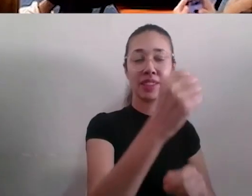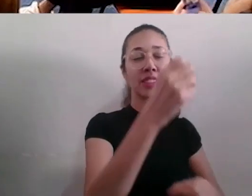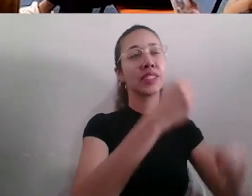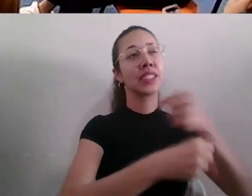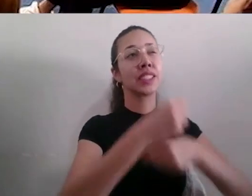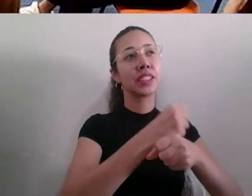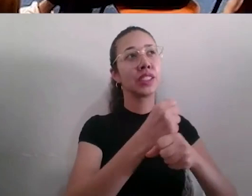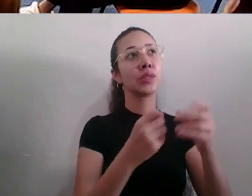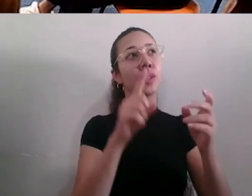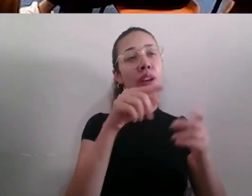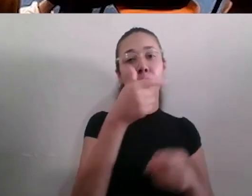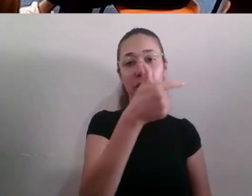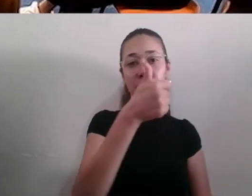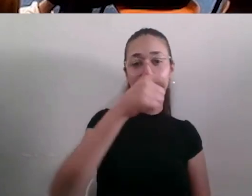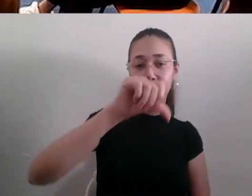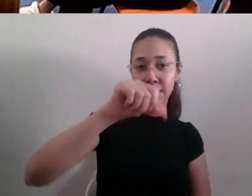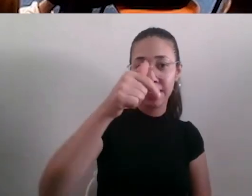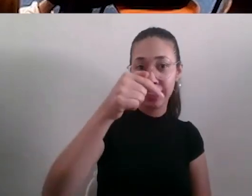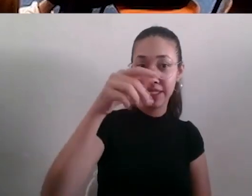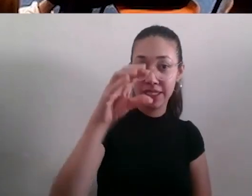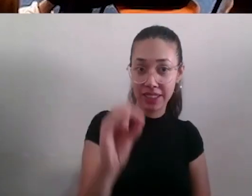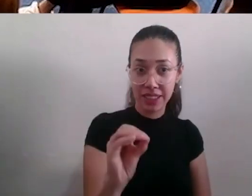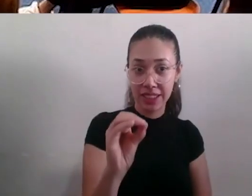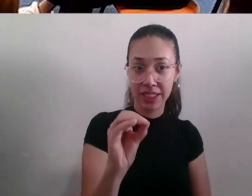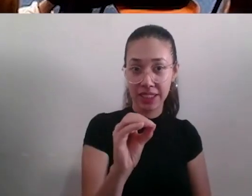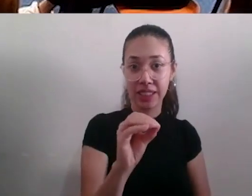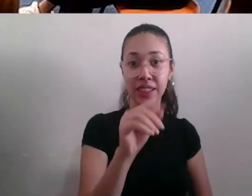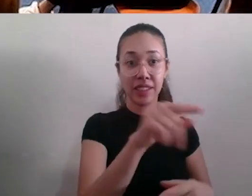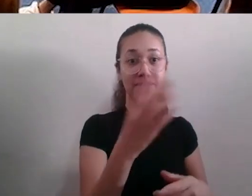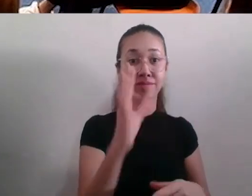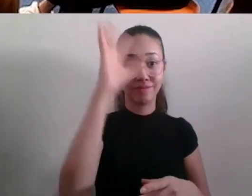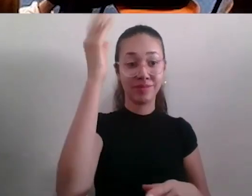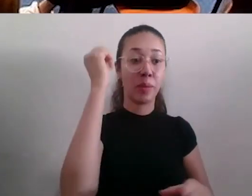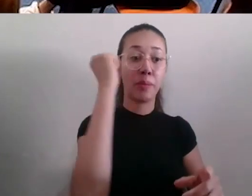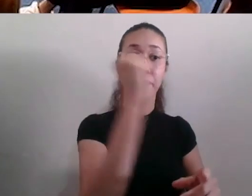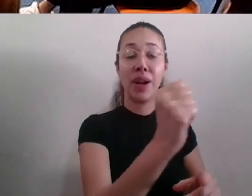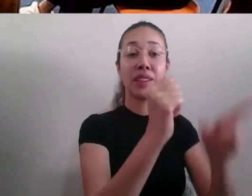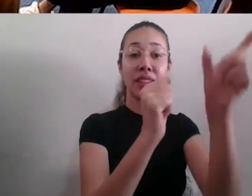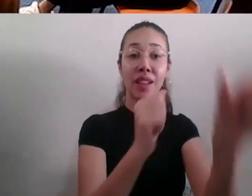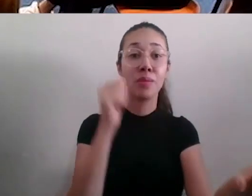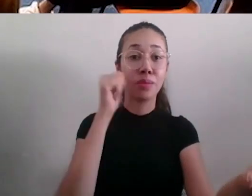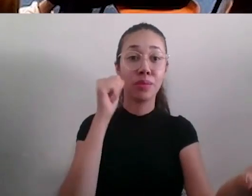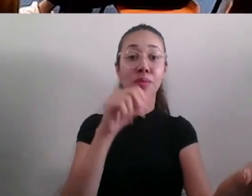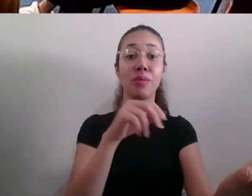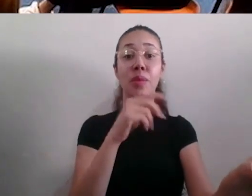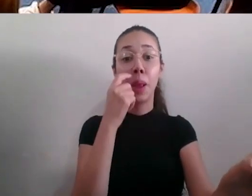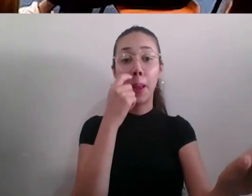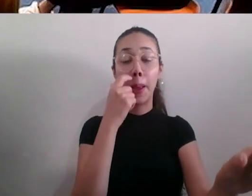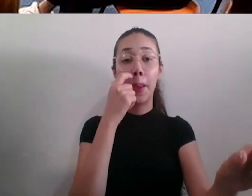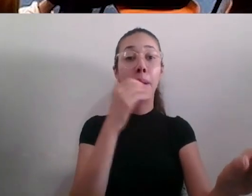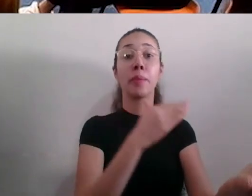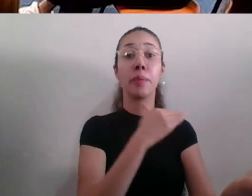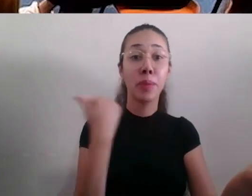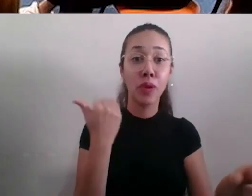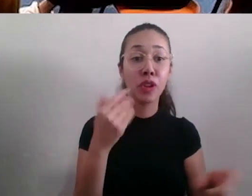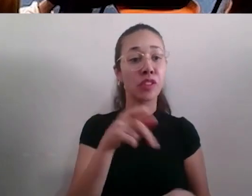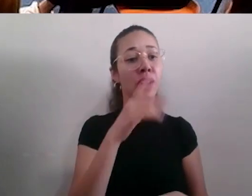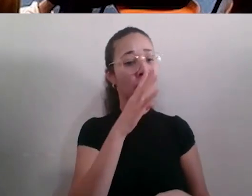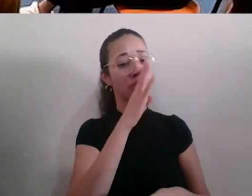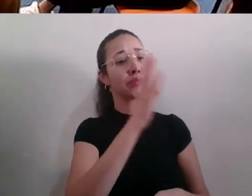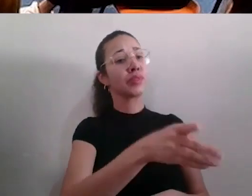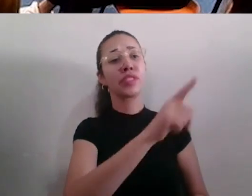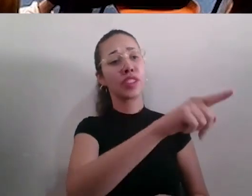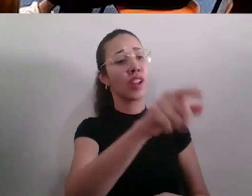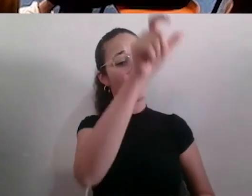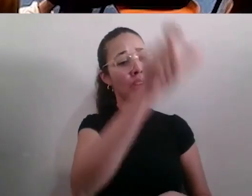e tudo que aconteceu na defesa do assassino dela, em que ela foi acusada de provocar a própria morte, né, pela conduta